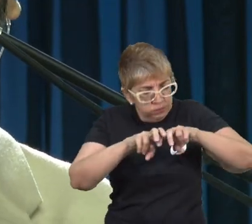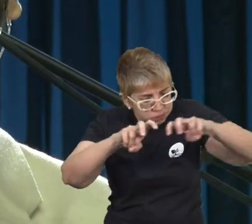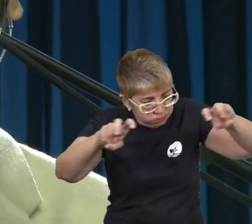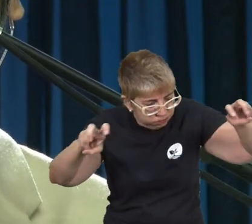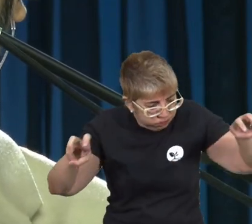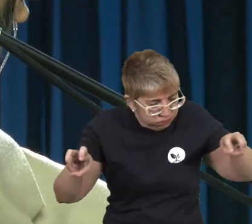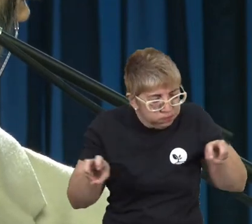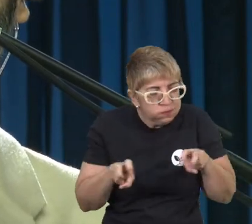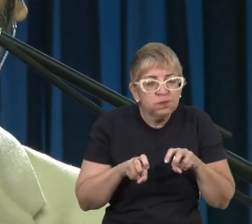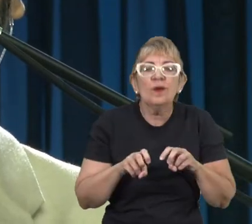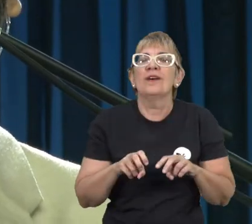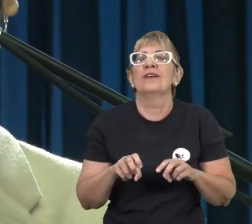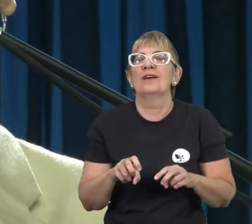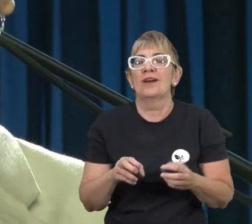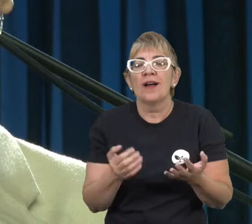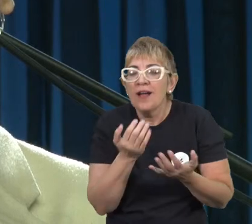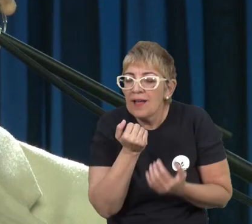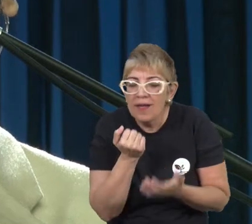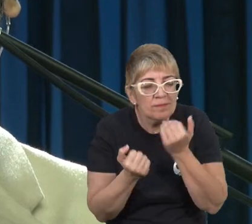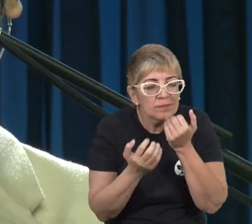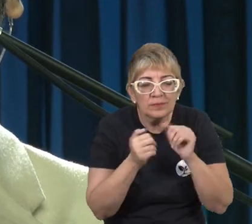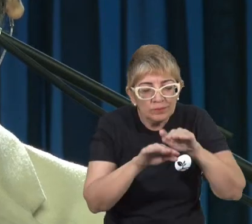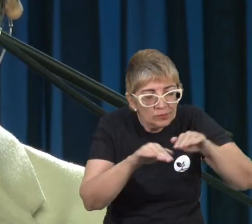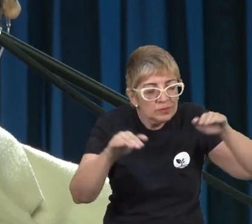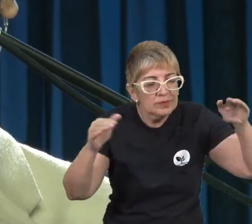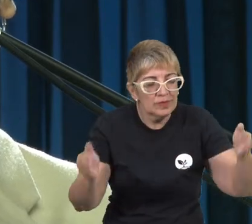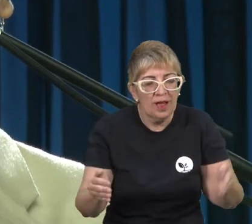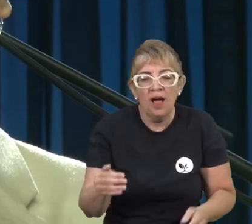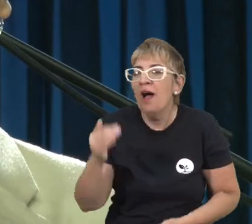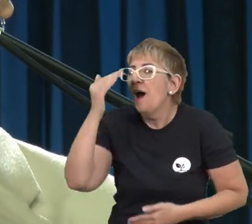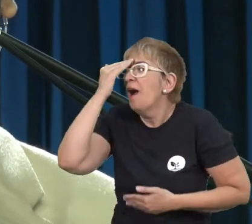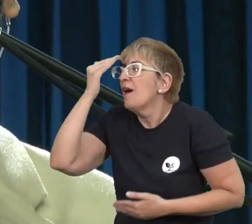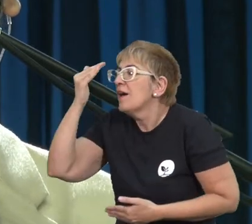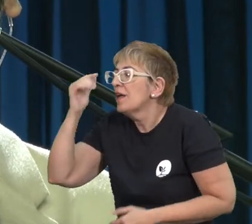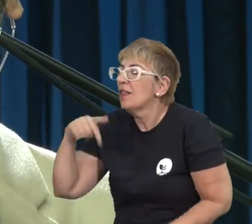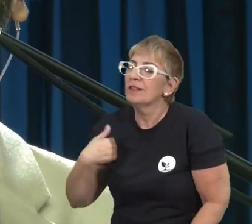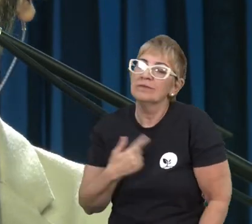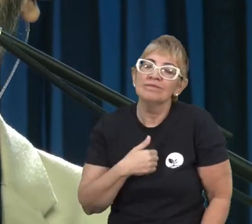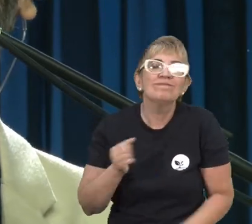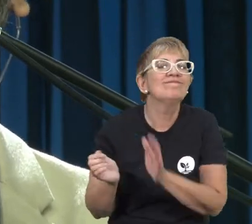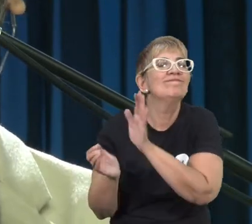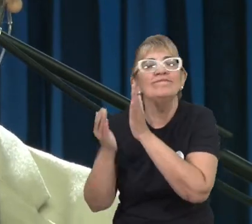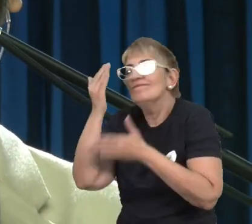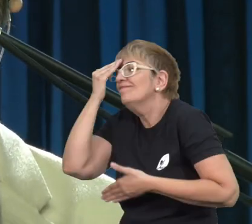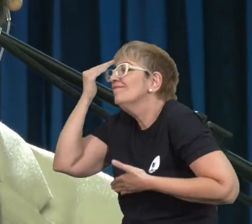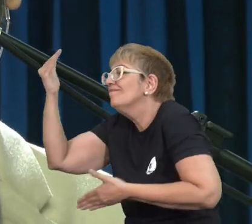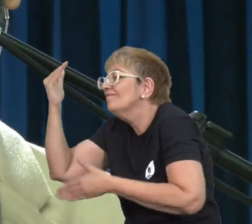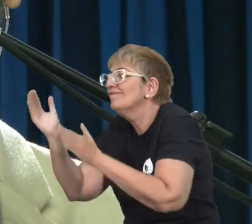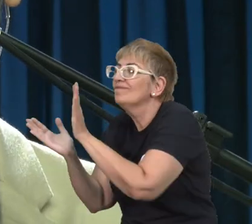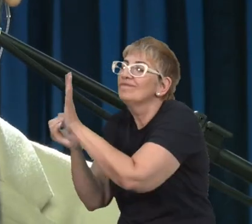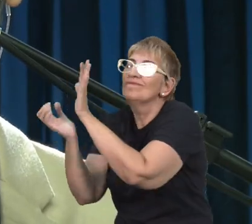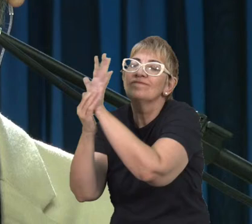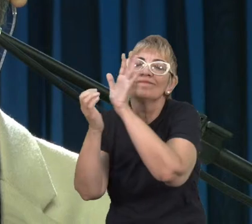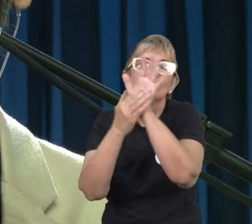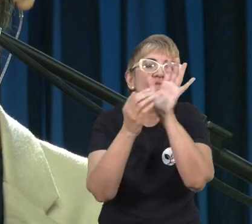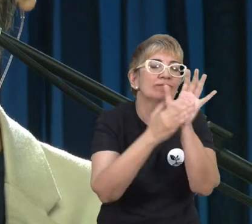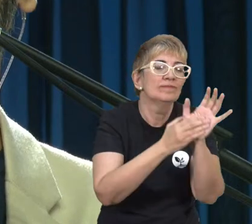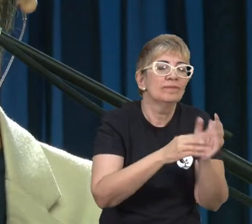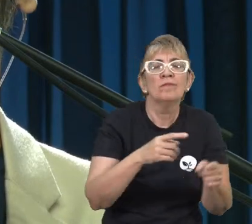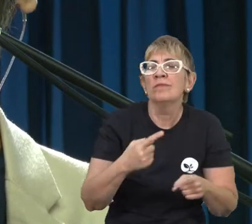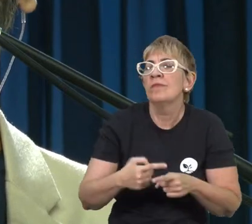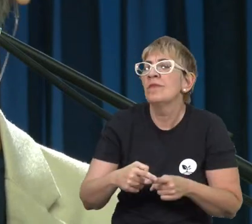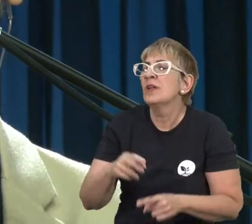obrigado por tanta graça. Nós Te louvamos nessa manhã. Porque se não fosse o Senhor e a Tua graça, o que seria de